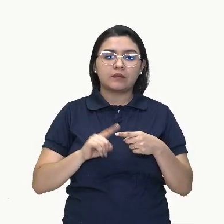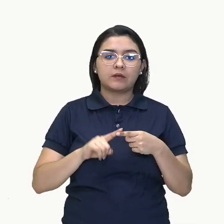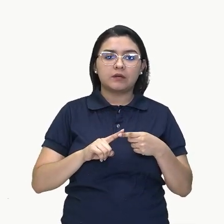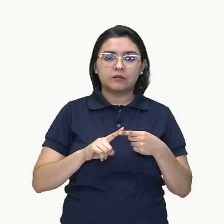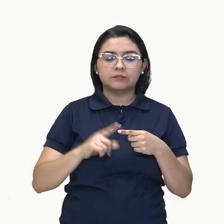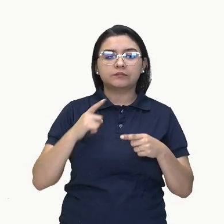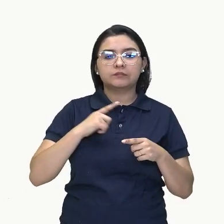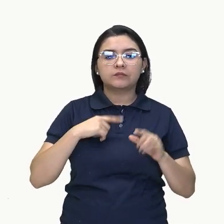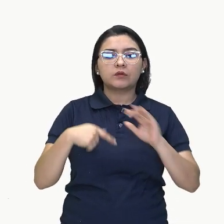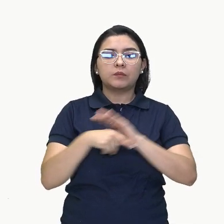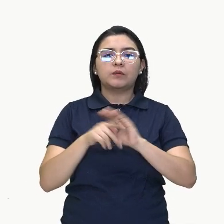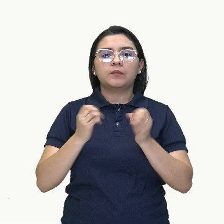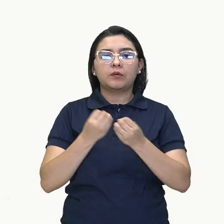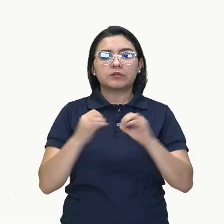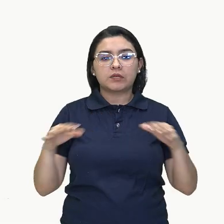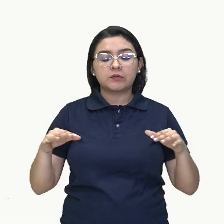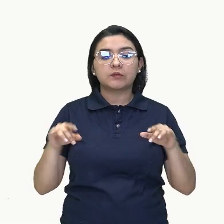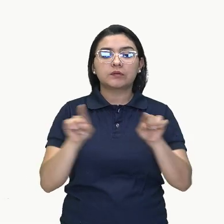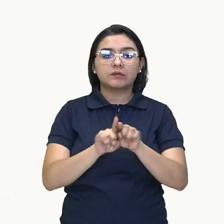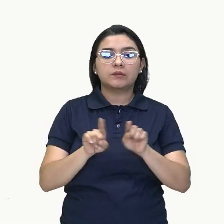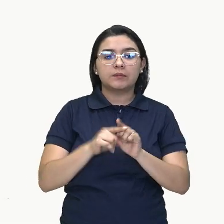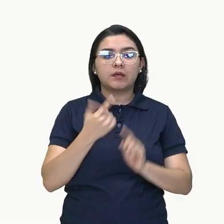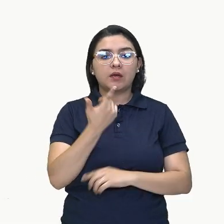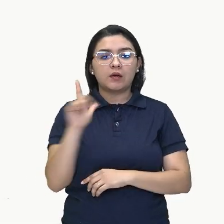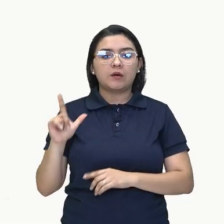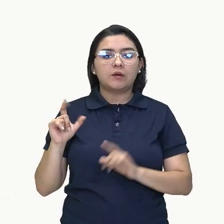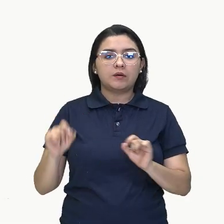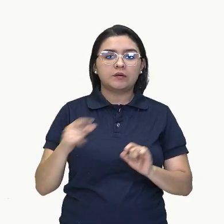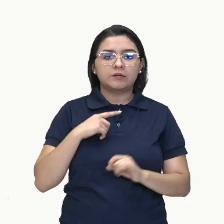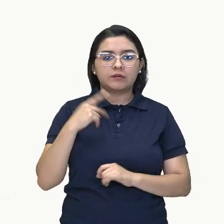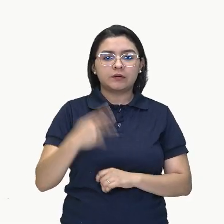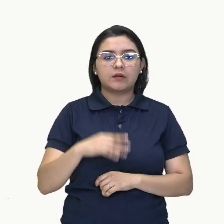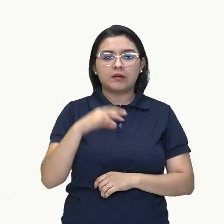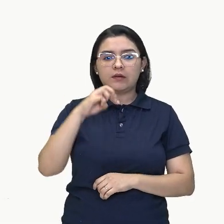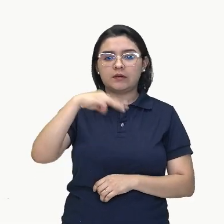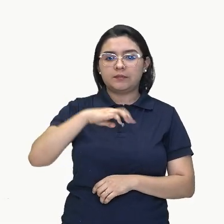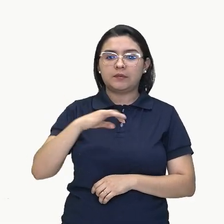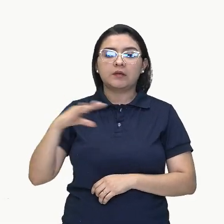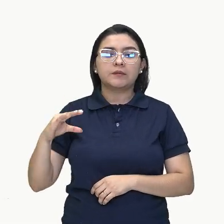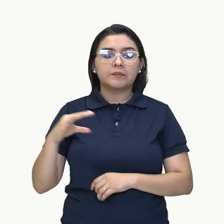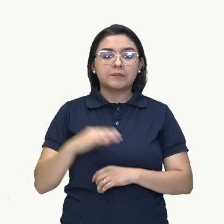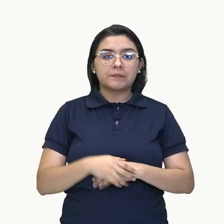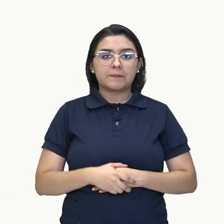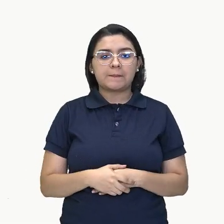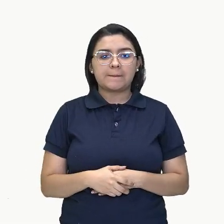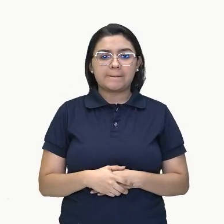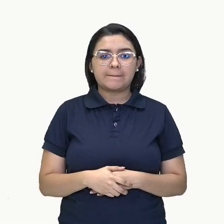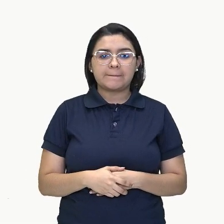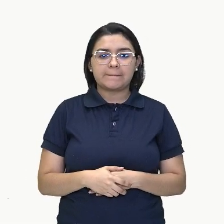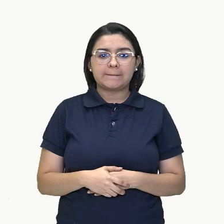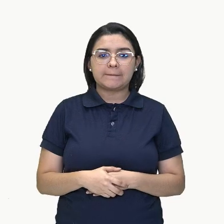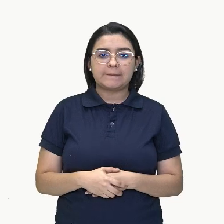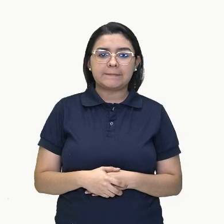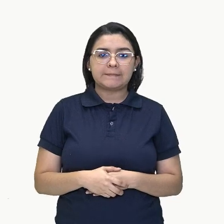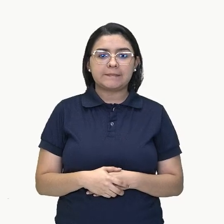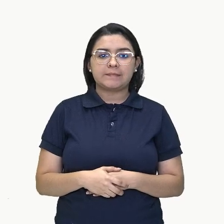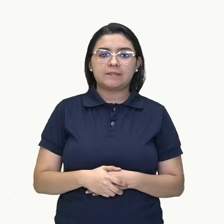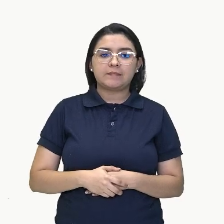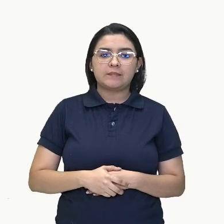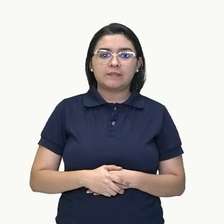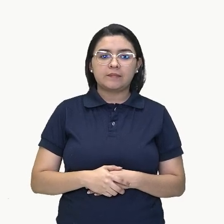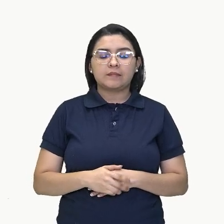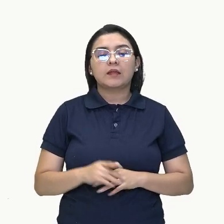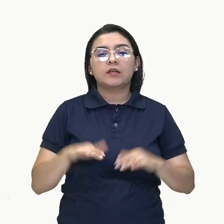Oceano Atlântico, e a outra aqui se formando no continente, que é a massa equatorial continental. Já aqui